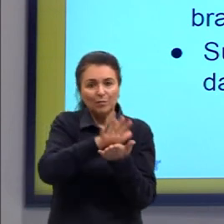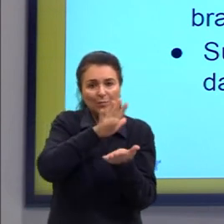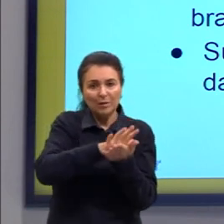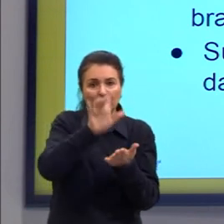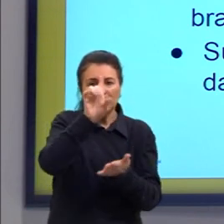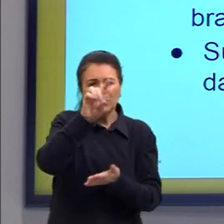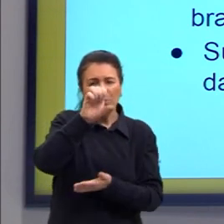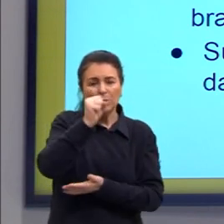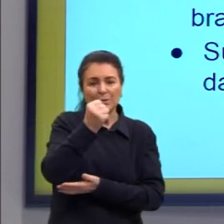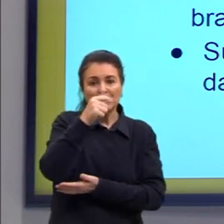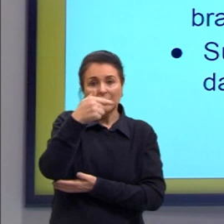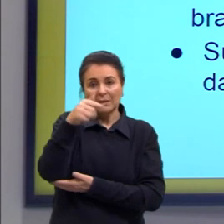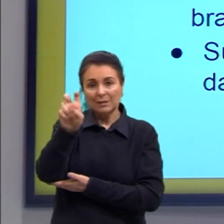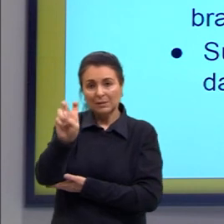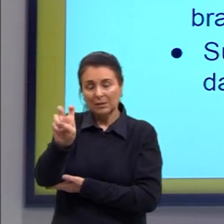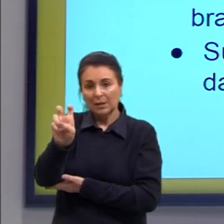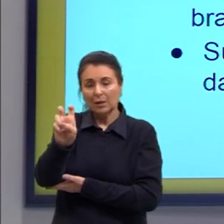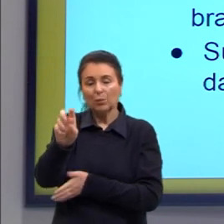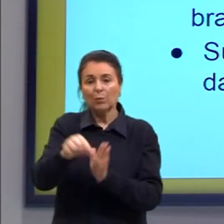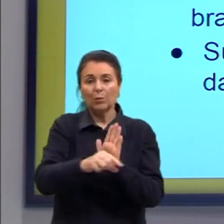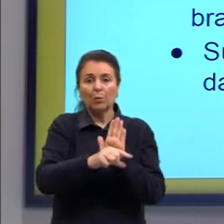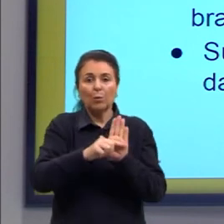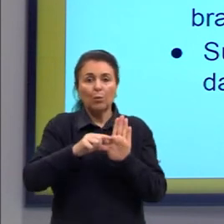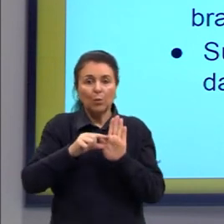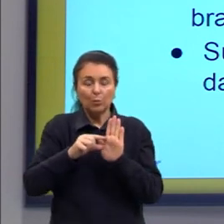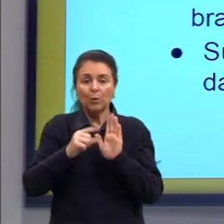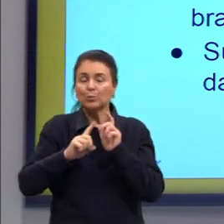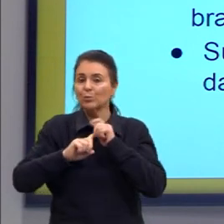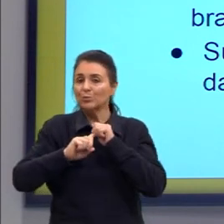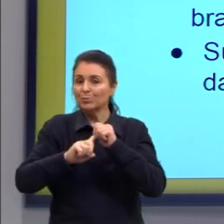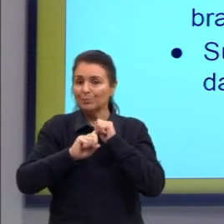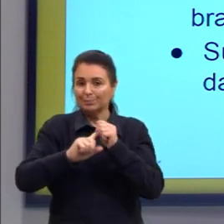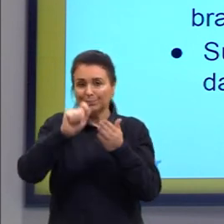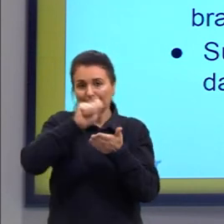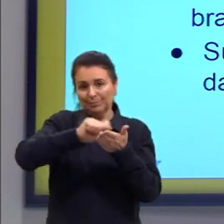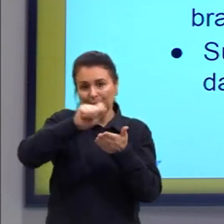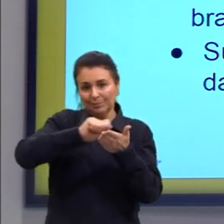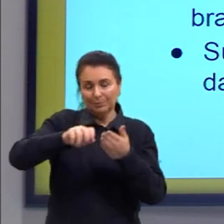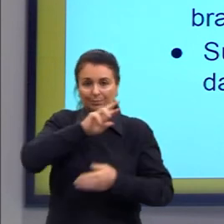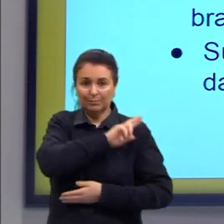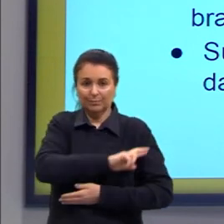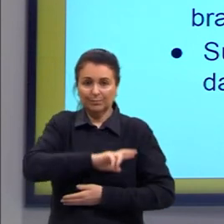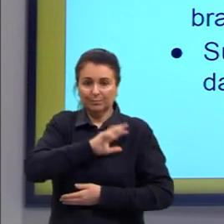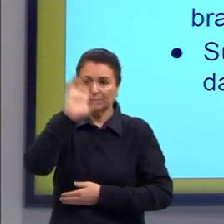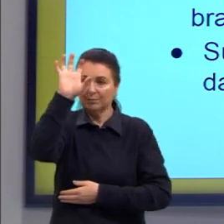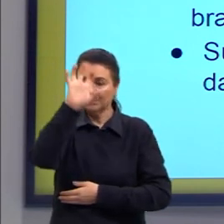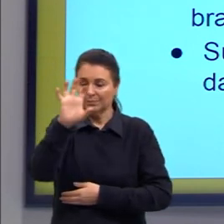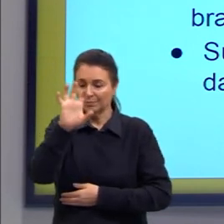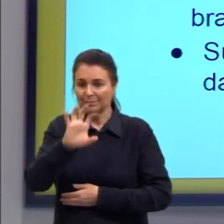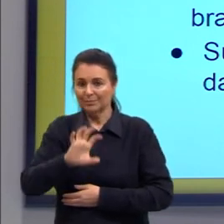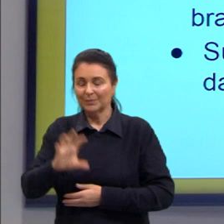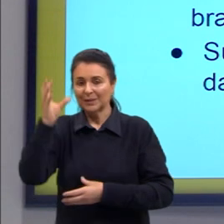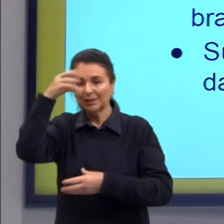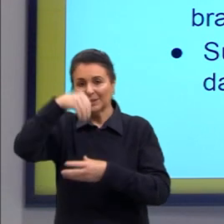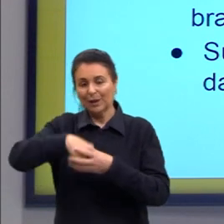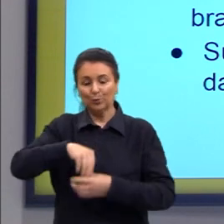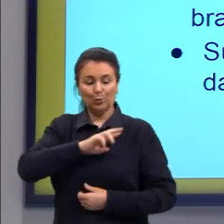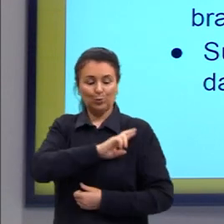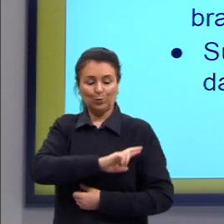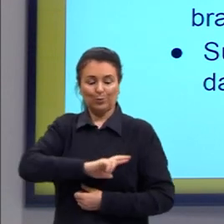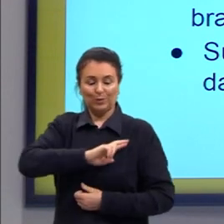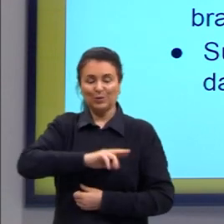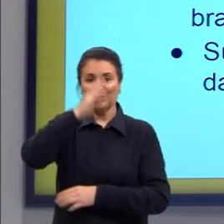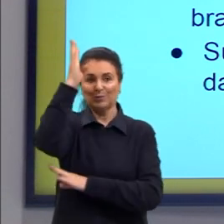em 1875 e o autor se tornou um dos principais escritores de romances regionalistas dentro do